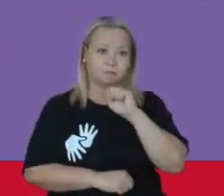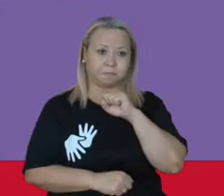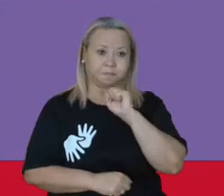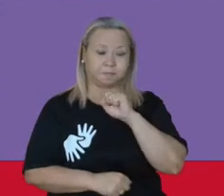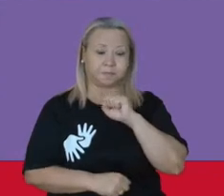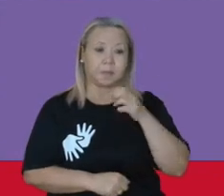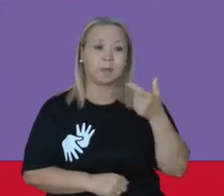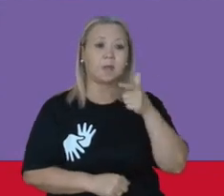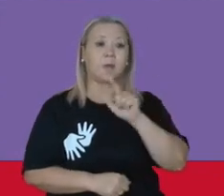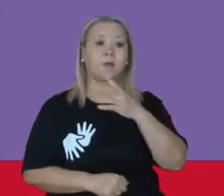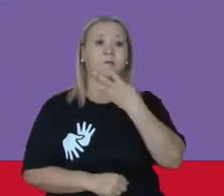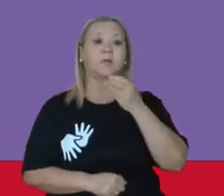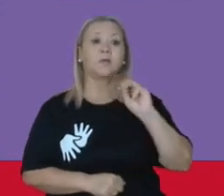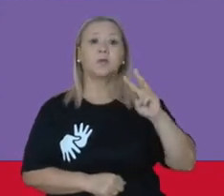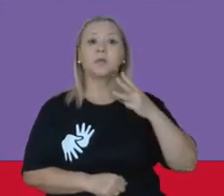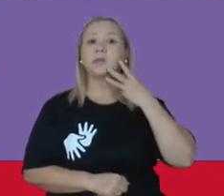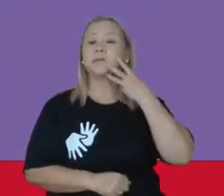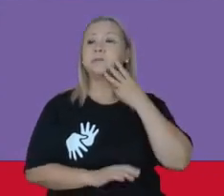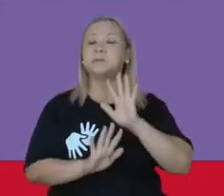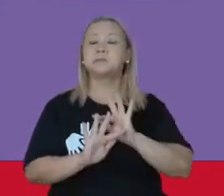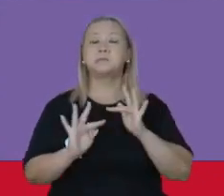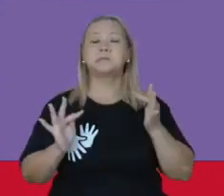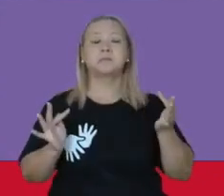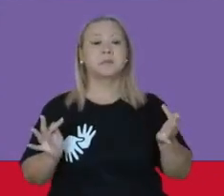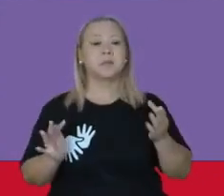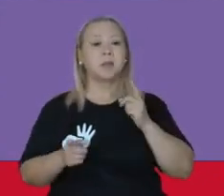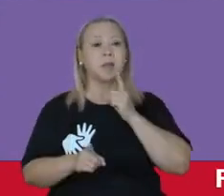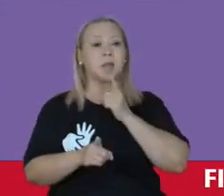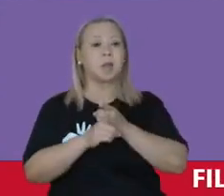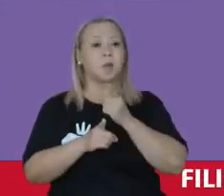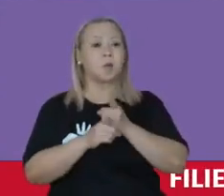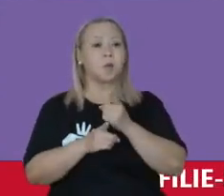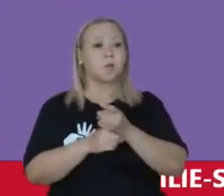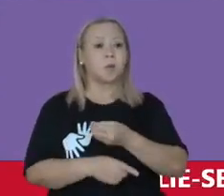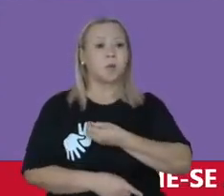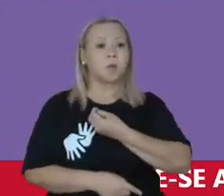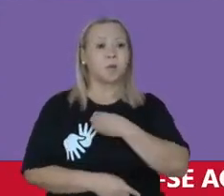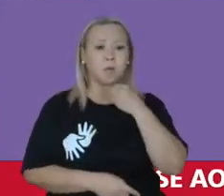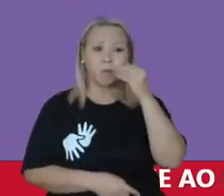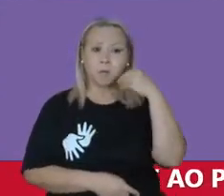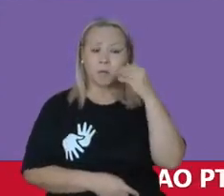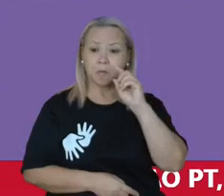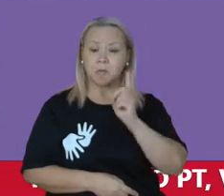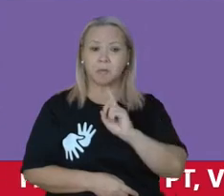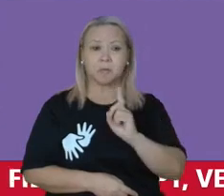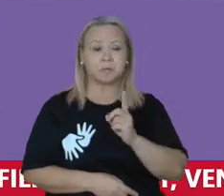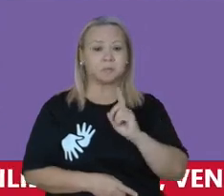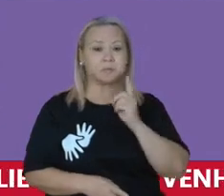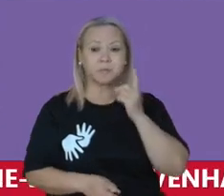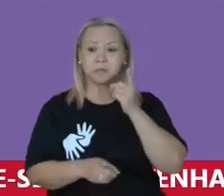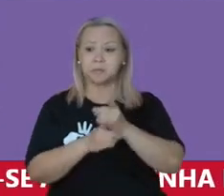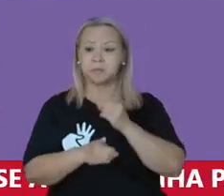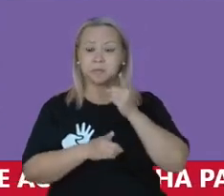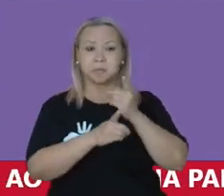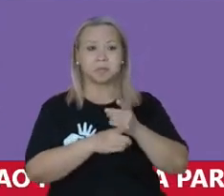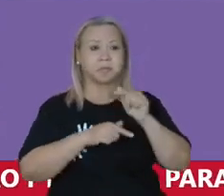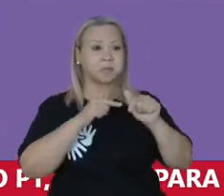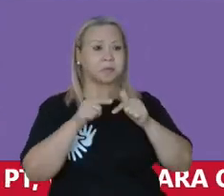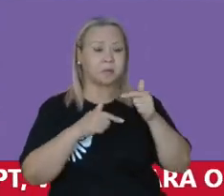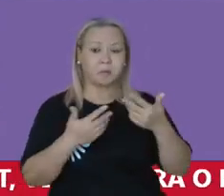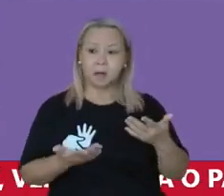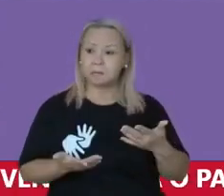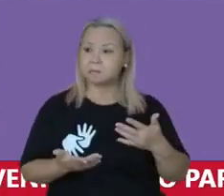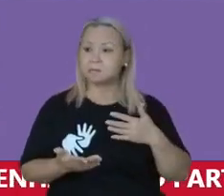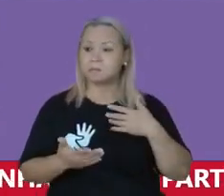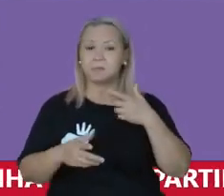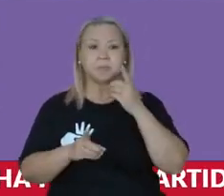outros 40 milhões simplesmente se encontram numa condição de não encontrarem onde trabalhar e trabalharem naquilo que